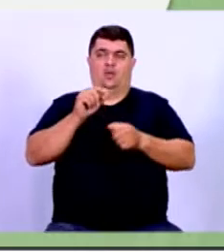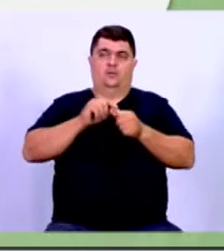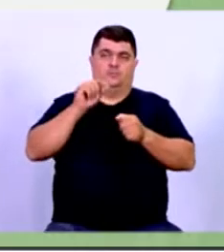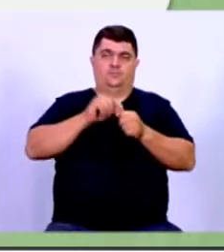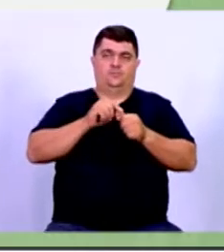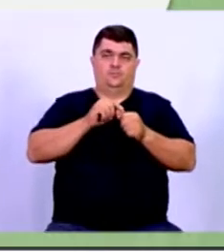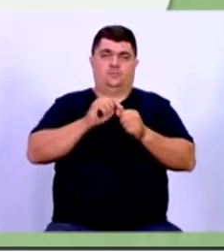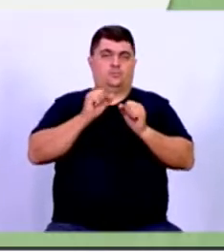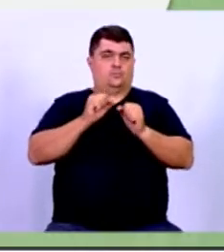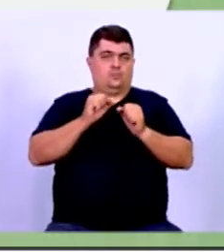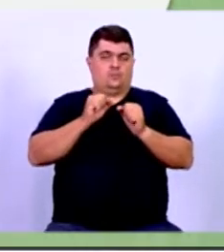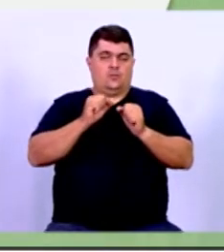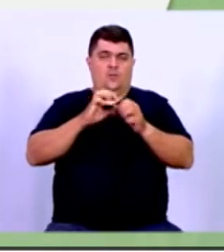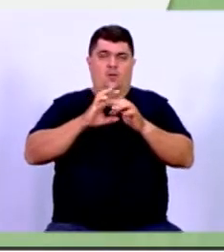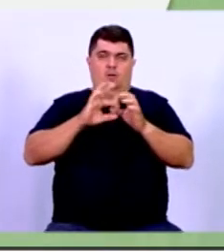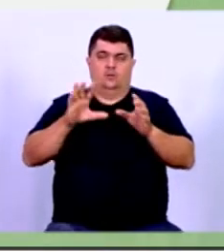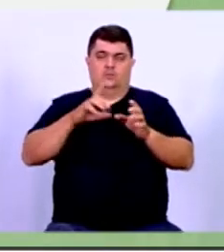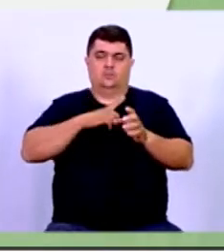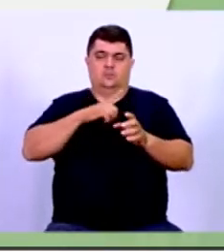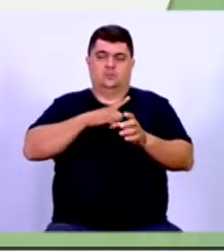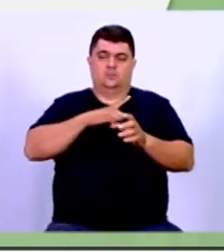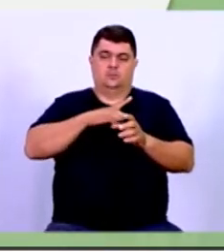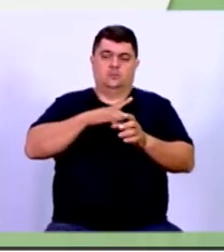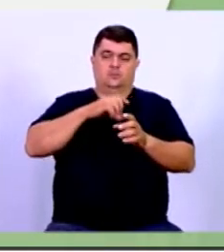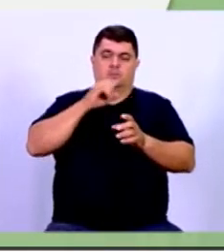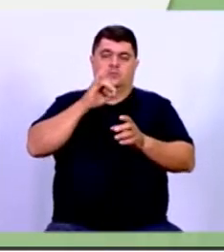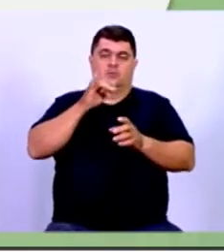pode ofertar esse estágio, e a parceria só pode ser